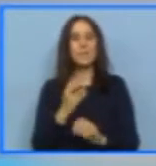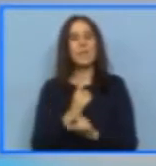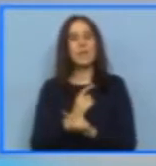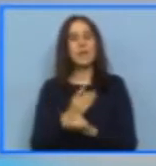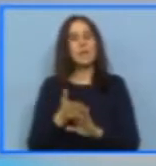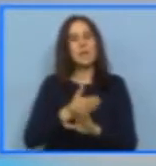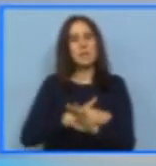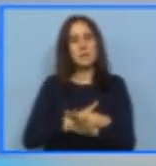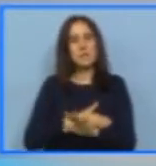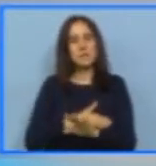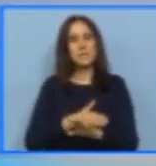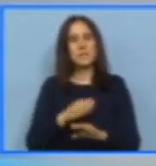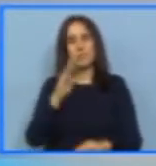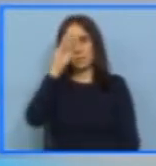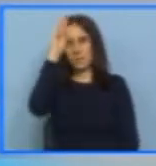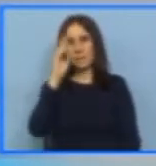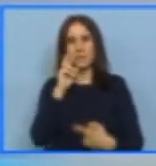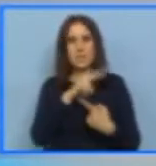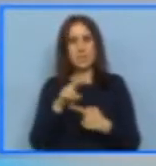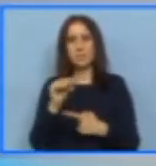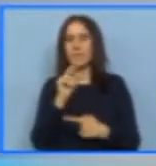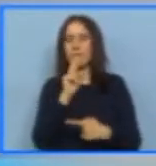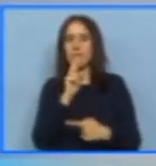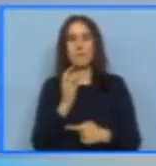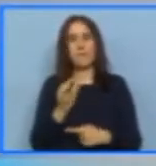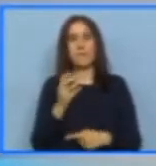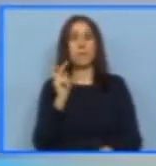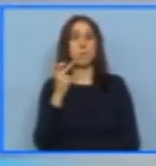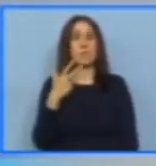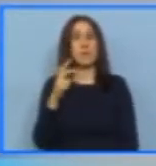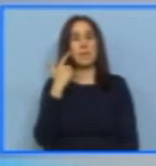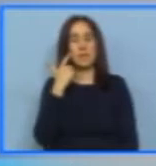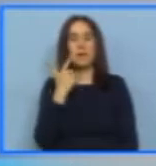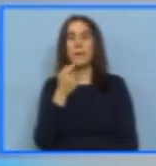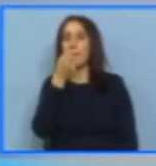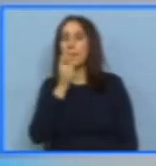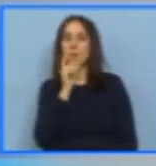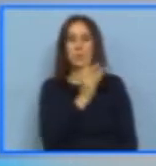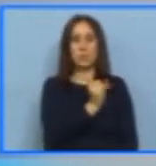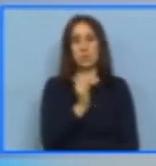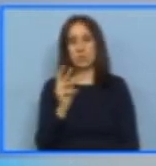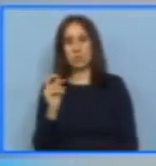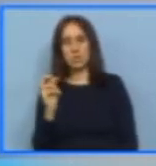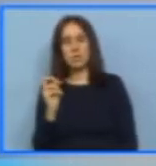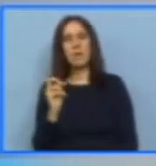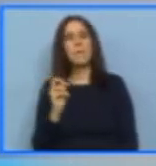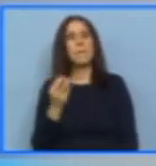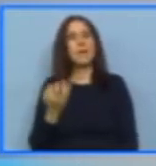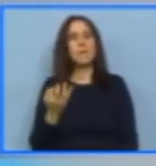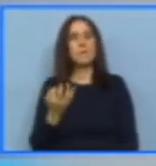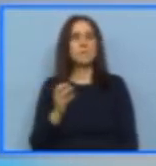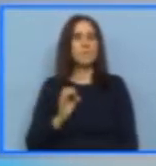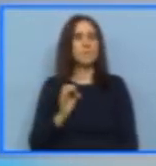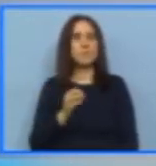ainda integrarmos esta visita do Papa a Fátima, claro que é no contexto centenário, que é 12 e 13 de maio, mas não terá sido, de